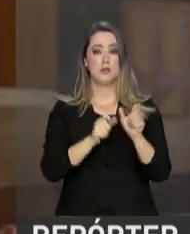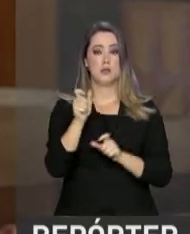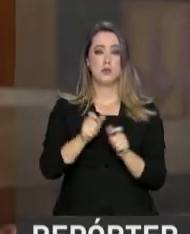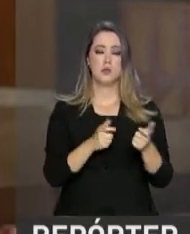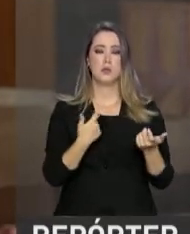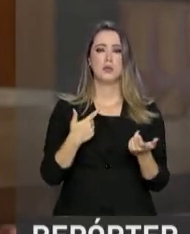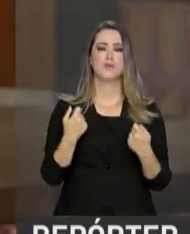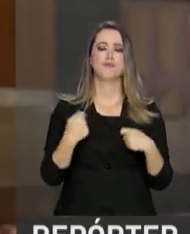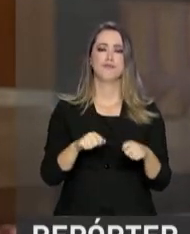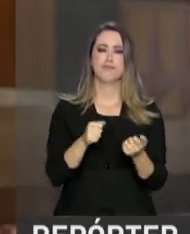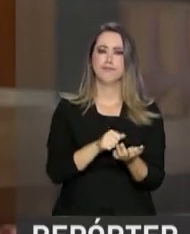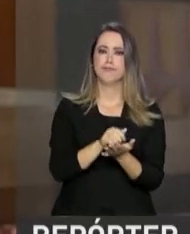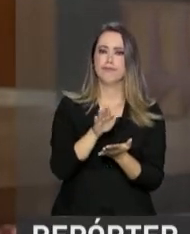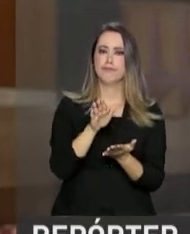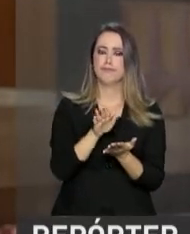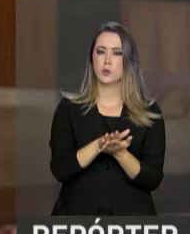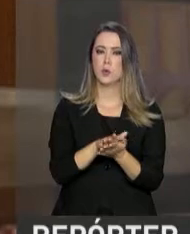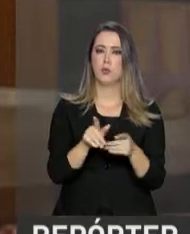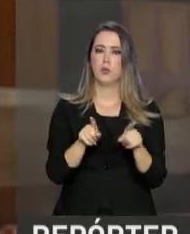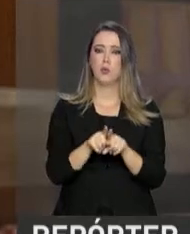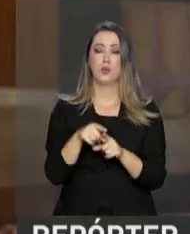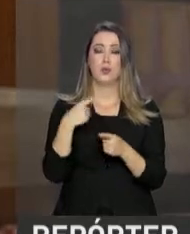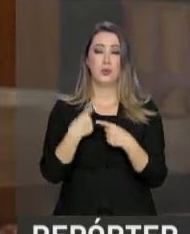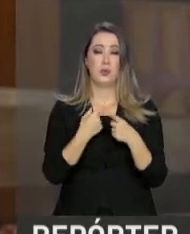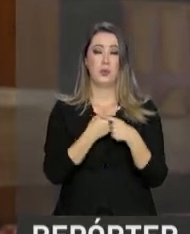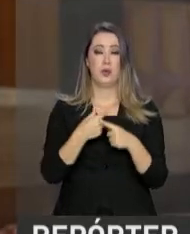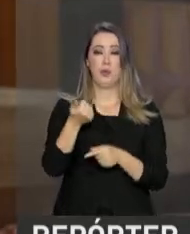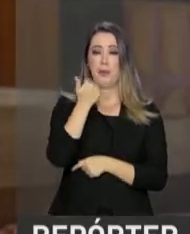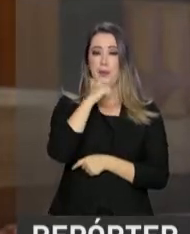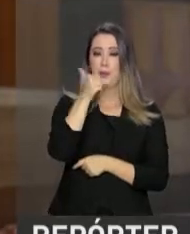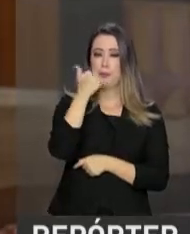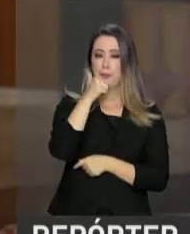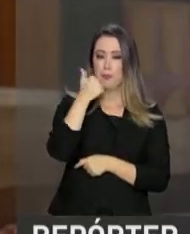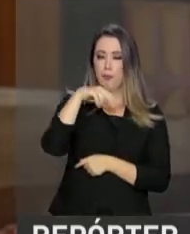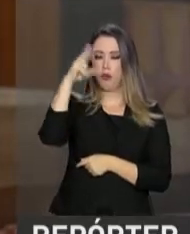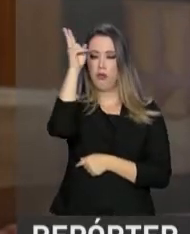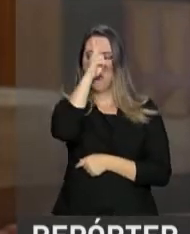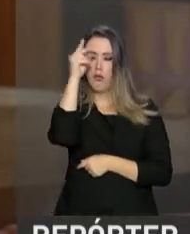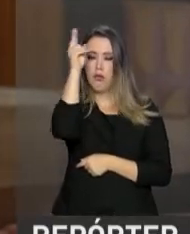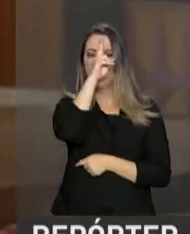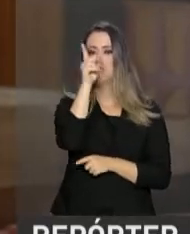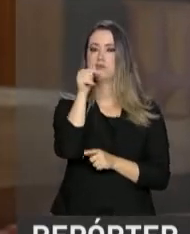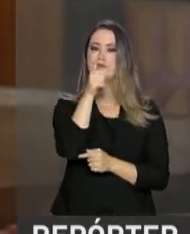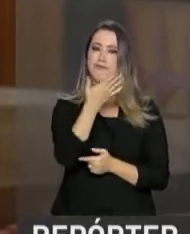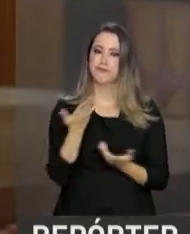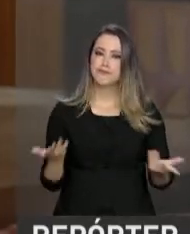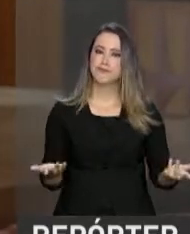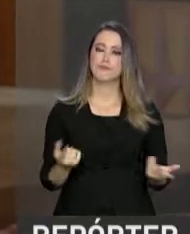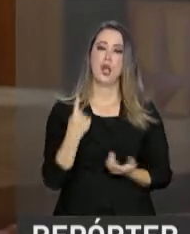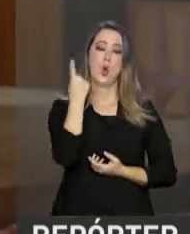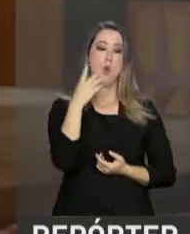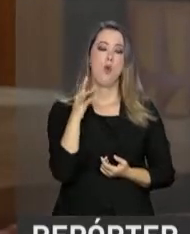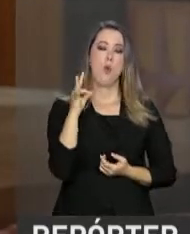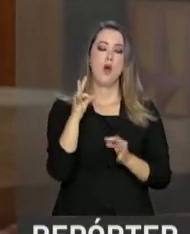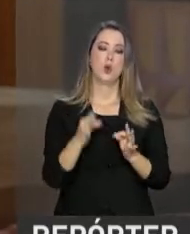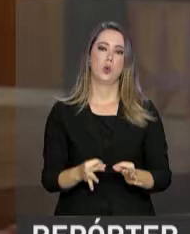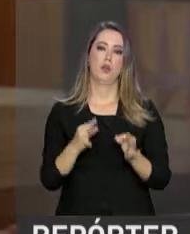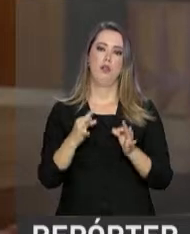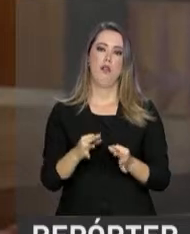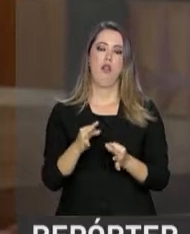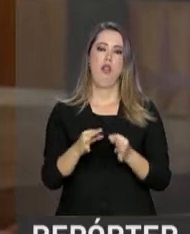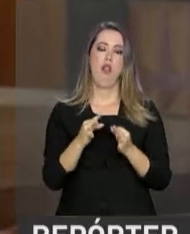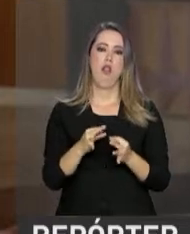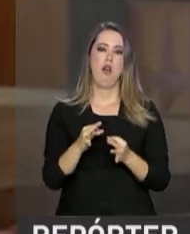foram autuados por dirigirem sob o efeito de álcool foram apreendidos ainda cerca de uma tonelada de maconha